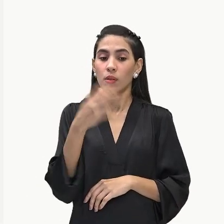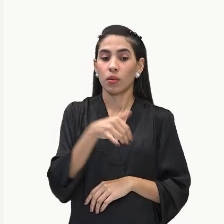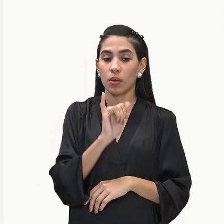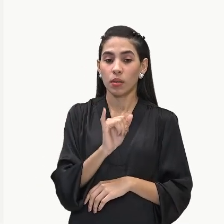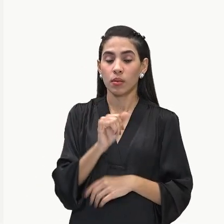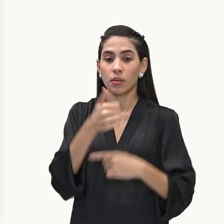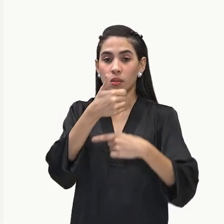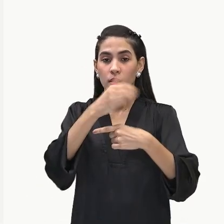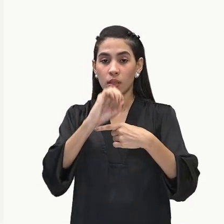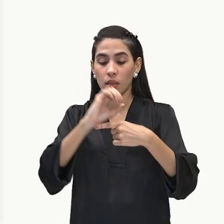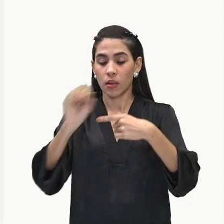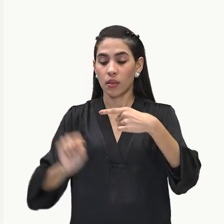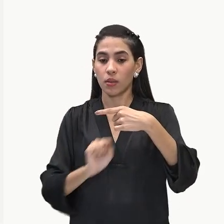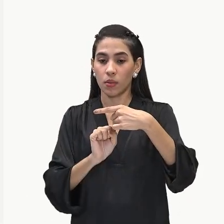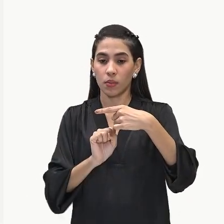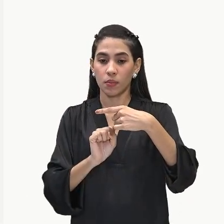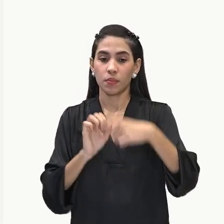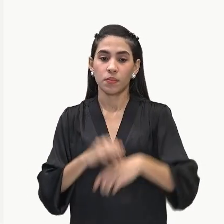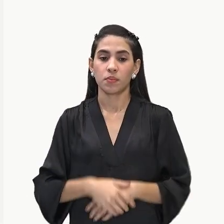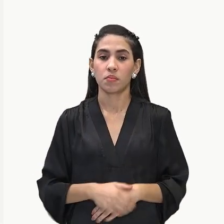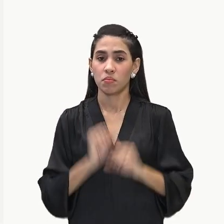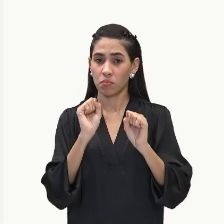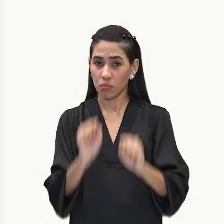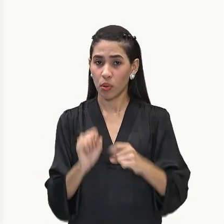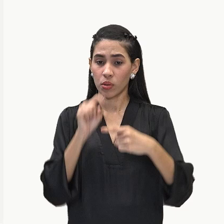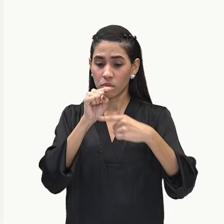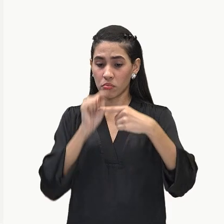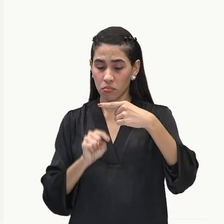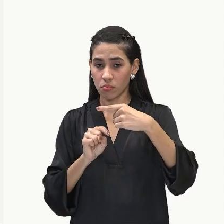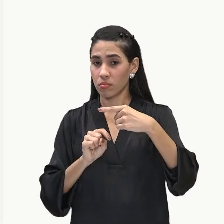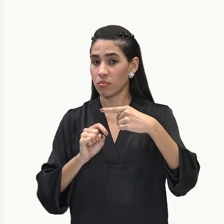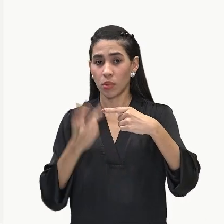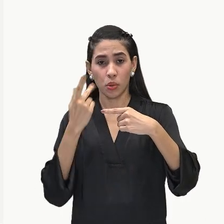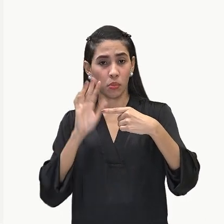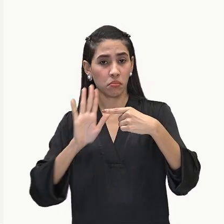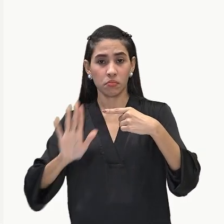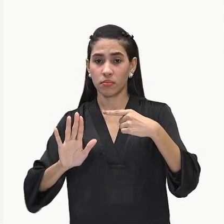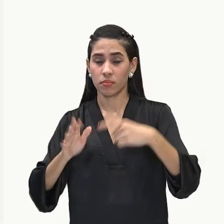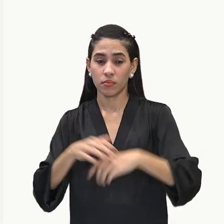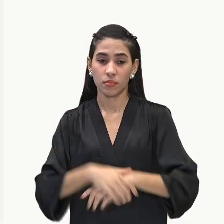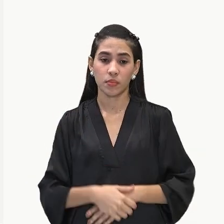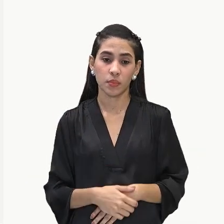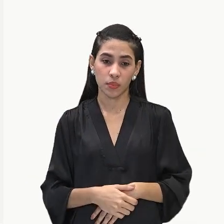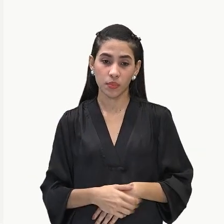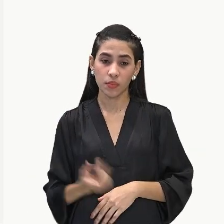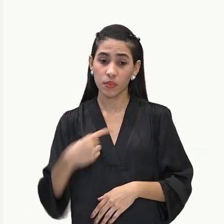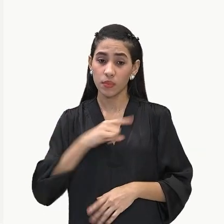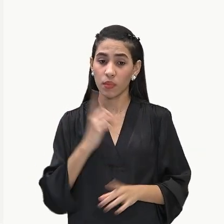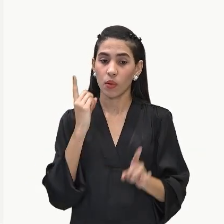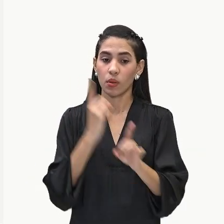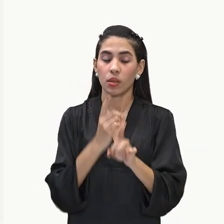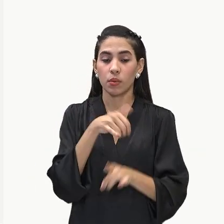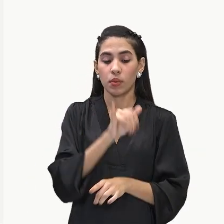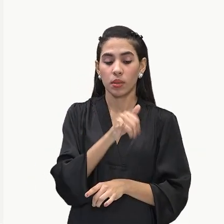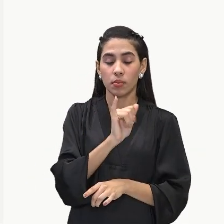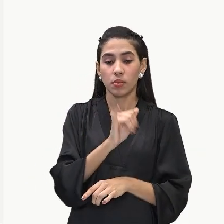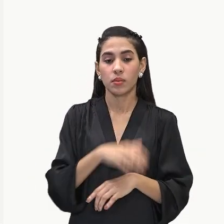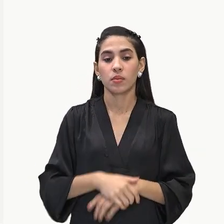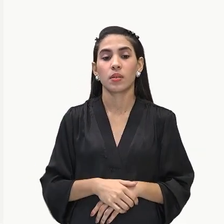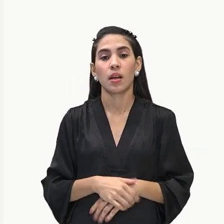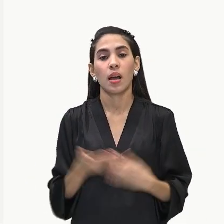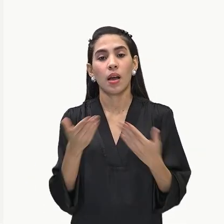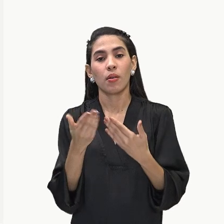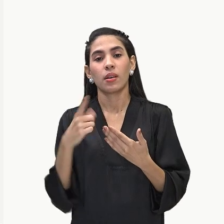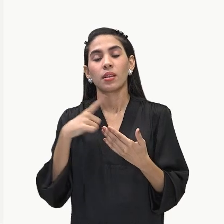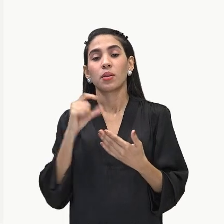10 sobre 8. Pode dar fração, professora? Pode sim, tranquilamente. Achamos o valor do y, temos que achar